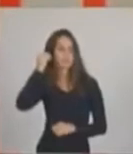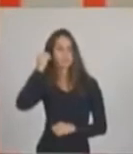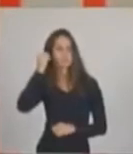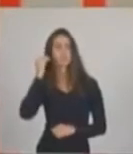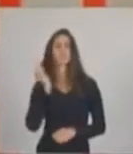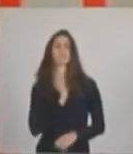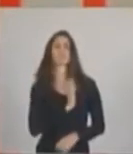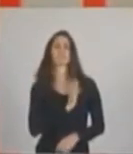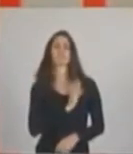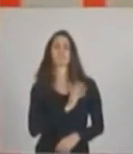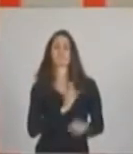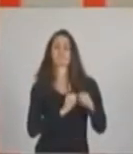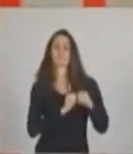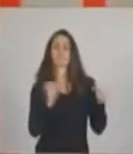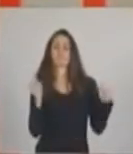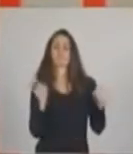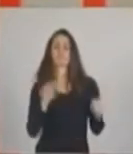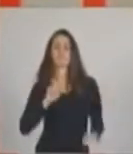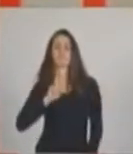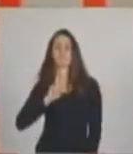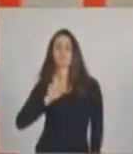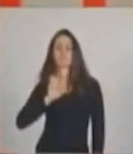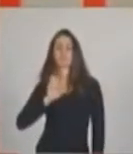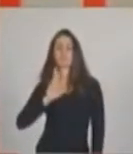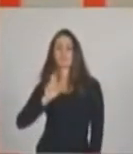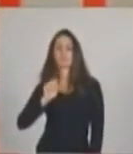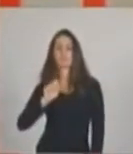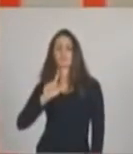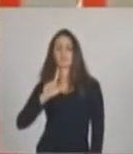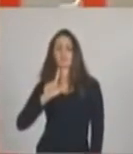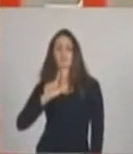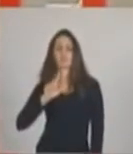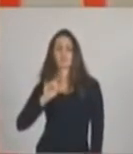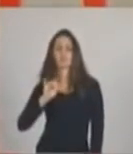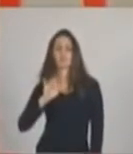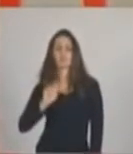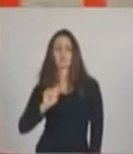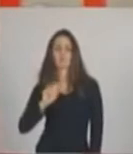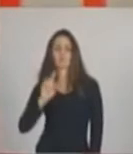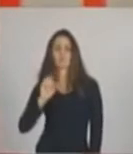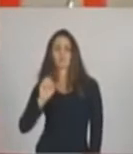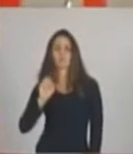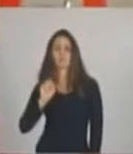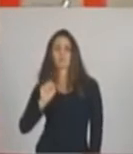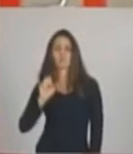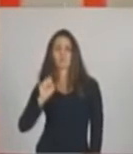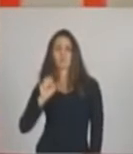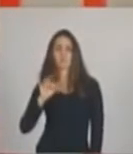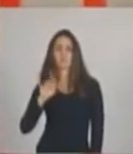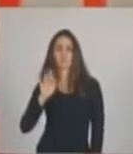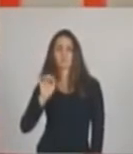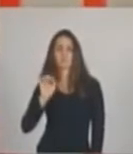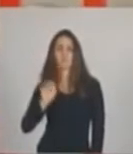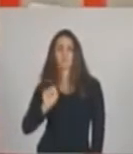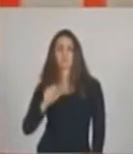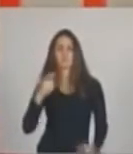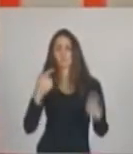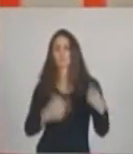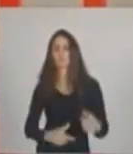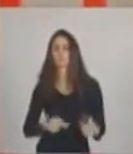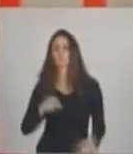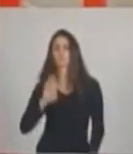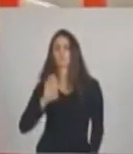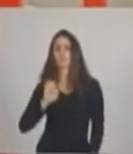infarto, foi Vera Lúcia dos Santos, moradora do distrito de Bebedouro, em